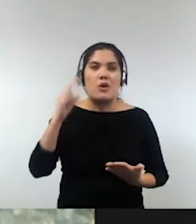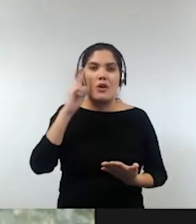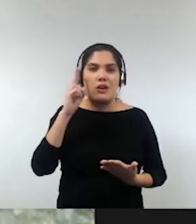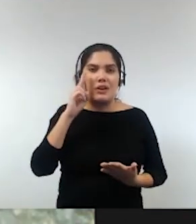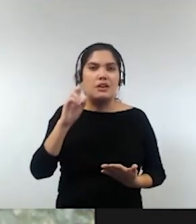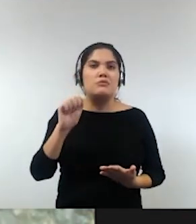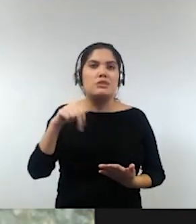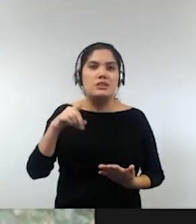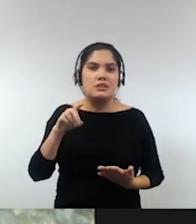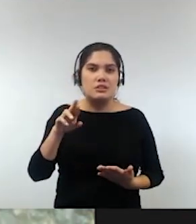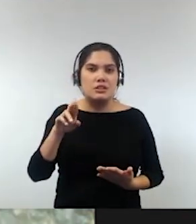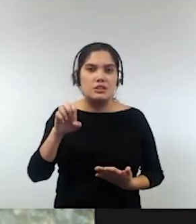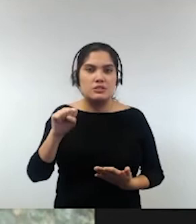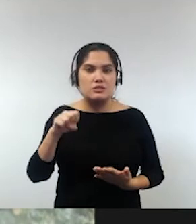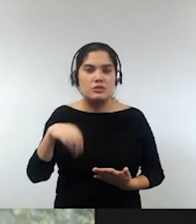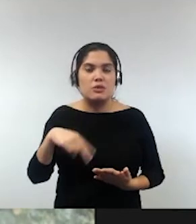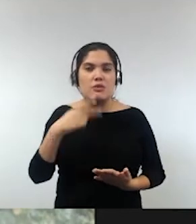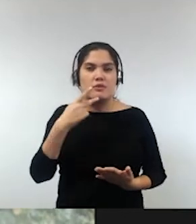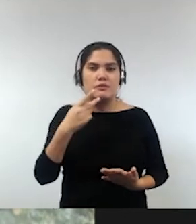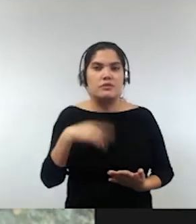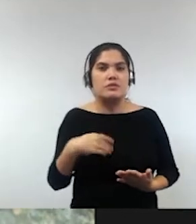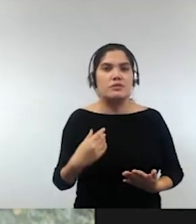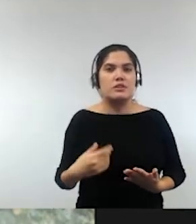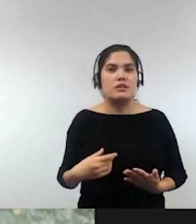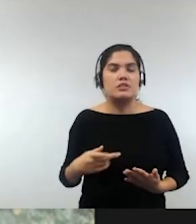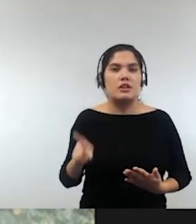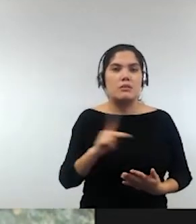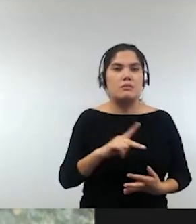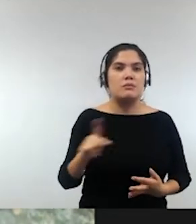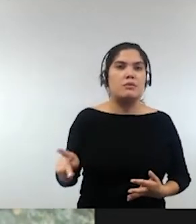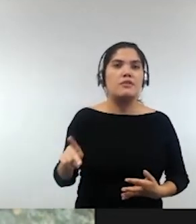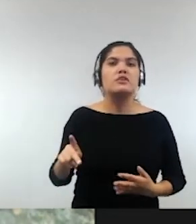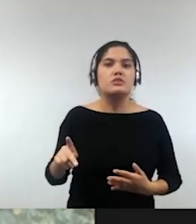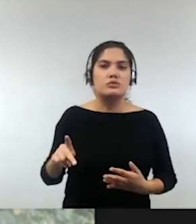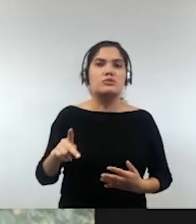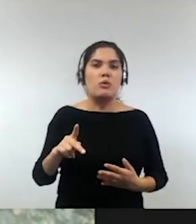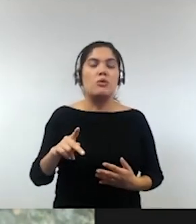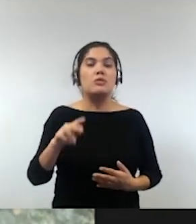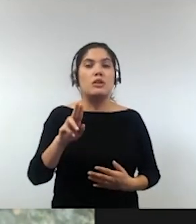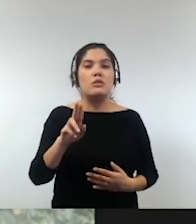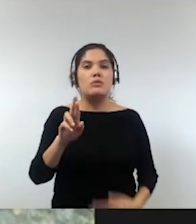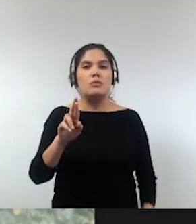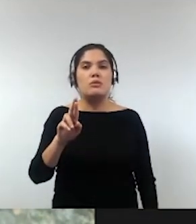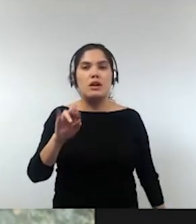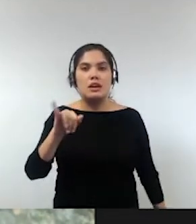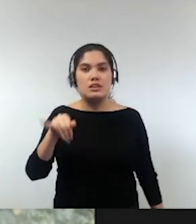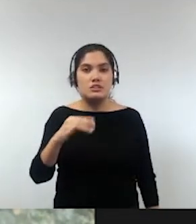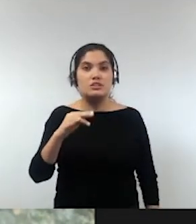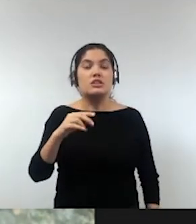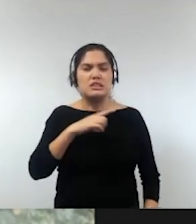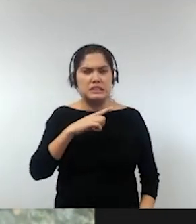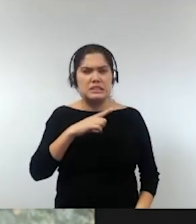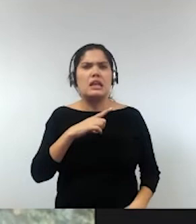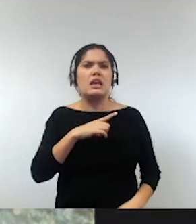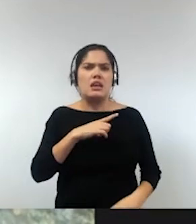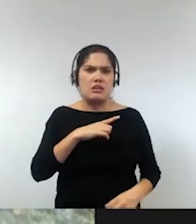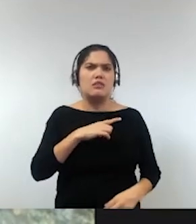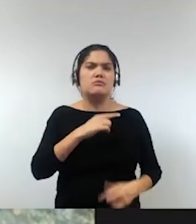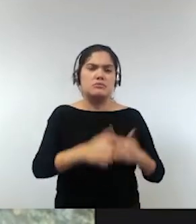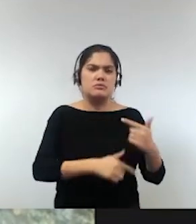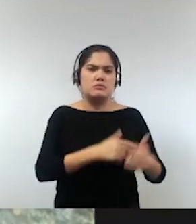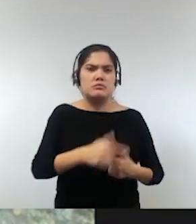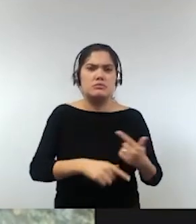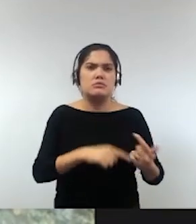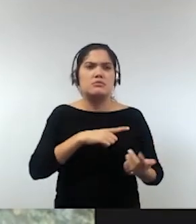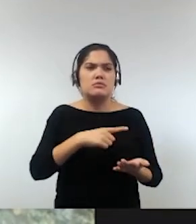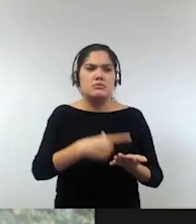Schreiber com a tese dele, onde ele se tornou professor titular da UERJ, onde ele diz que há no ordenamento, sim, o dever